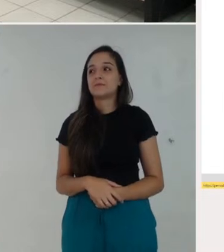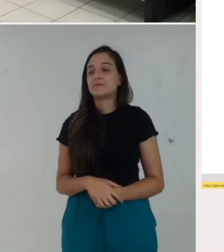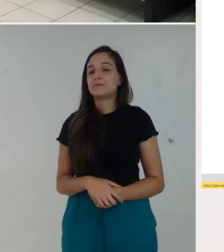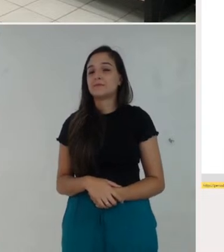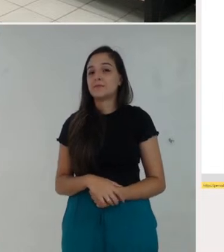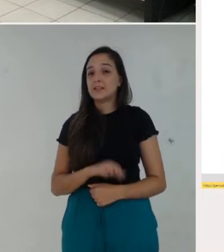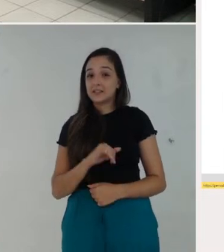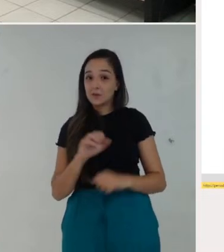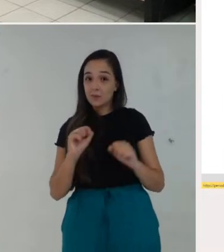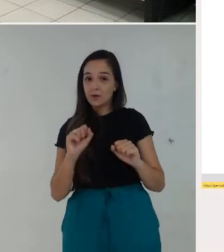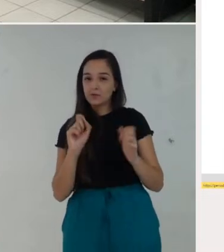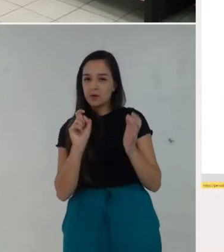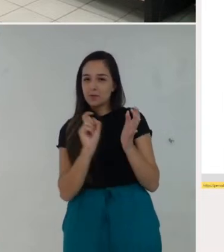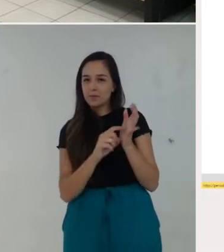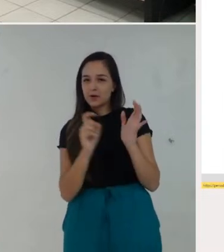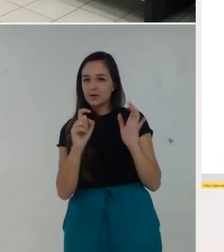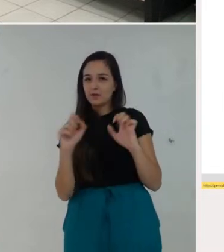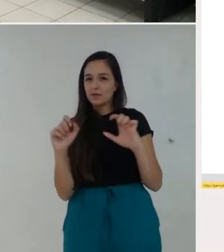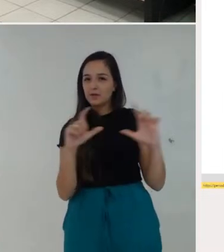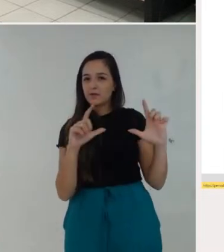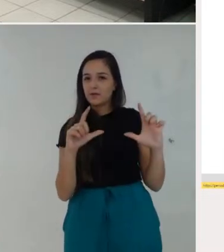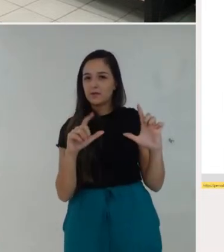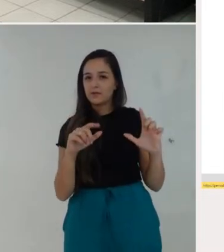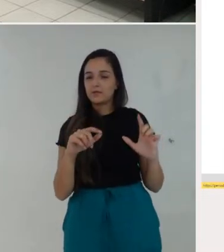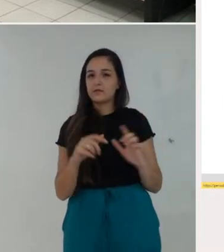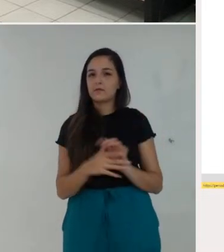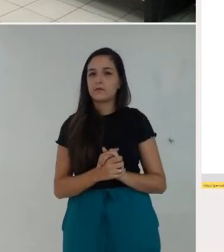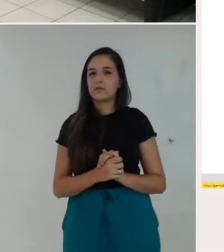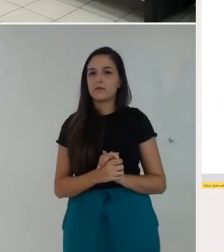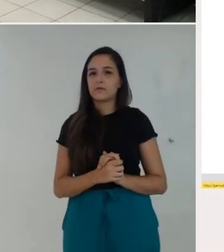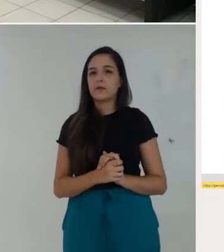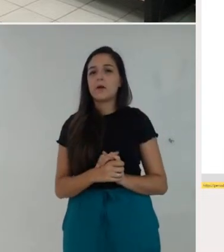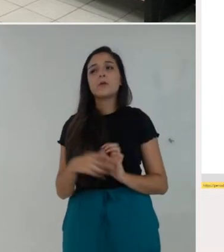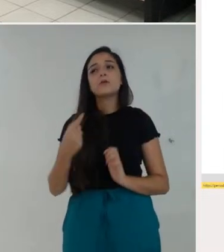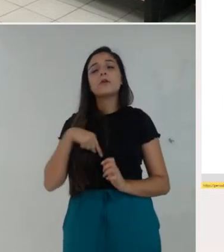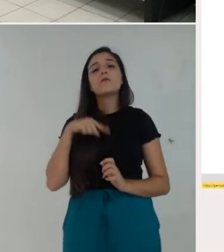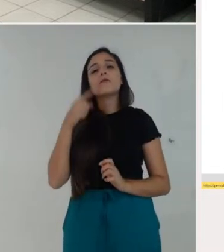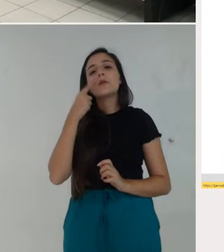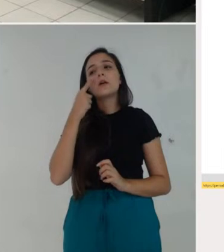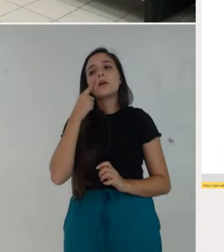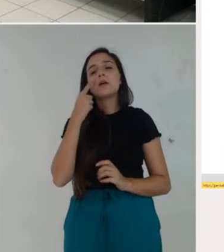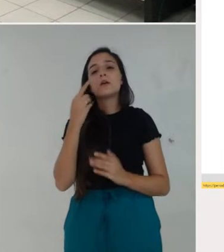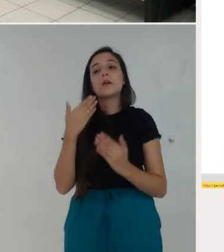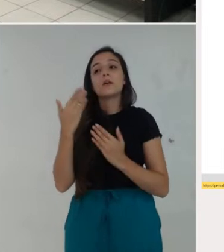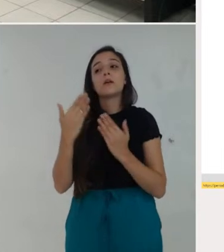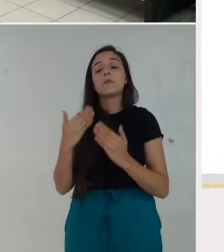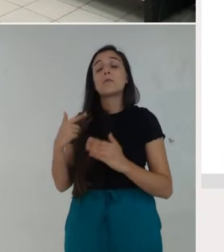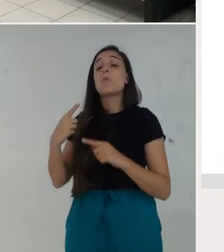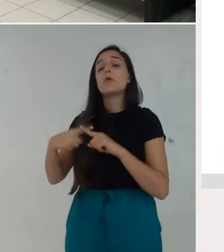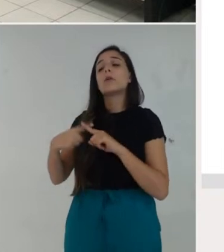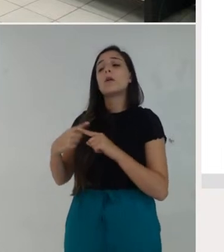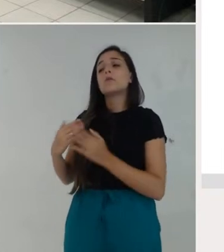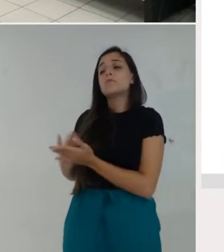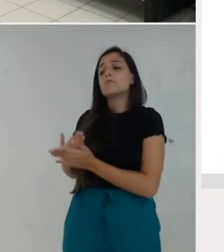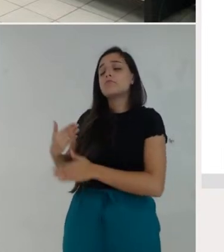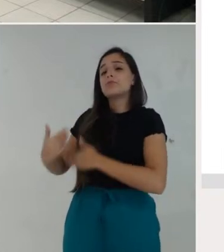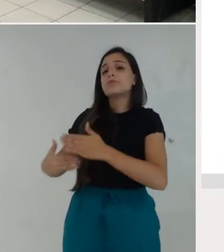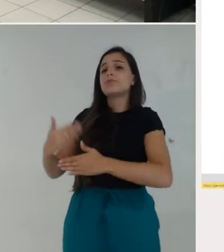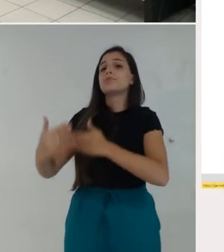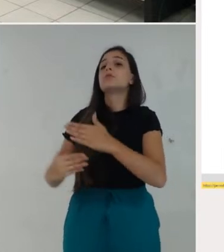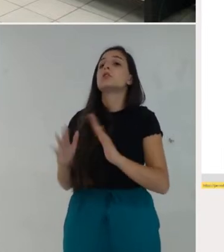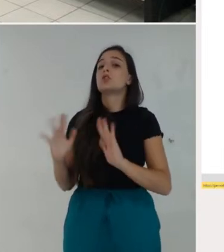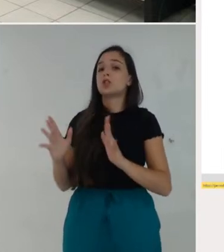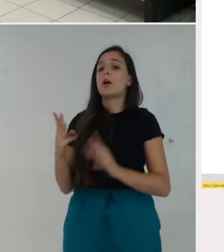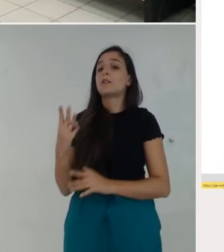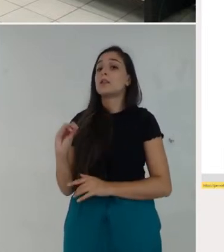Se puder abrir só e colocar no expediente, só para ver as diferenças, porque a revista evoluiu nesses 30 anos,